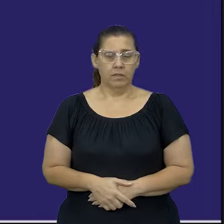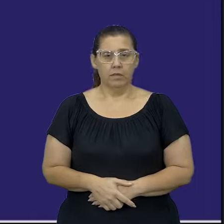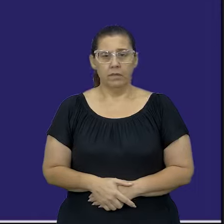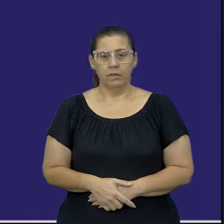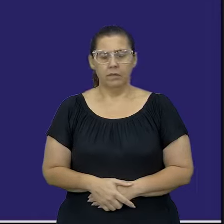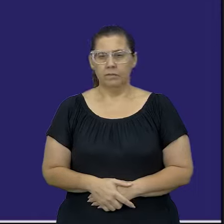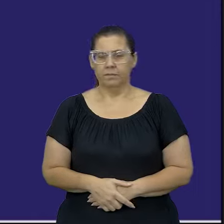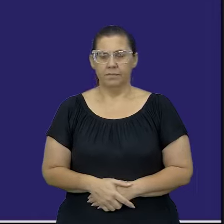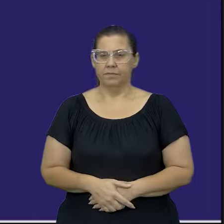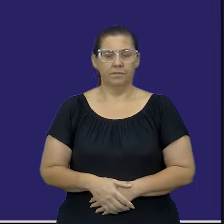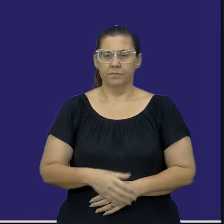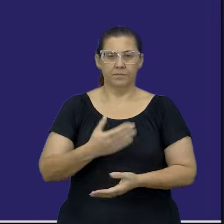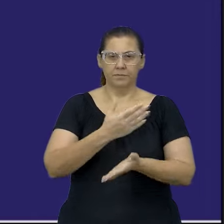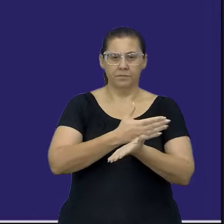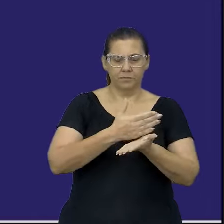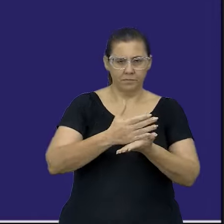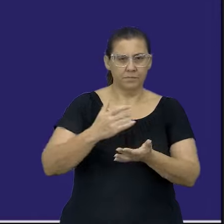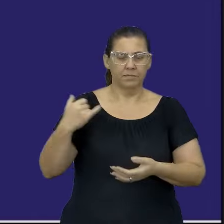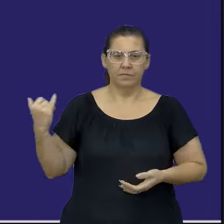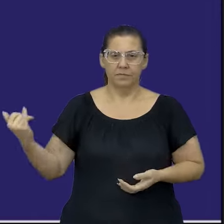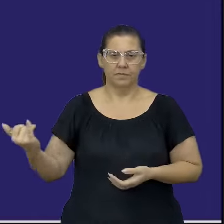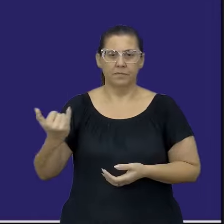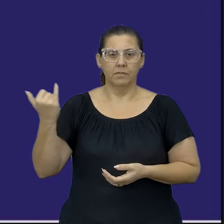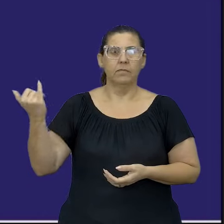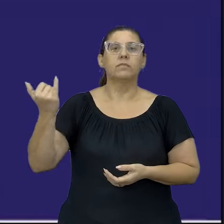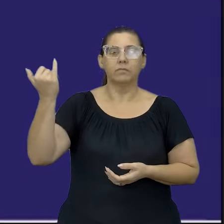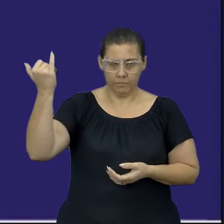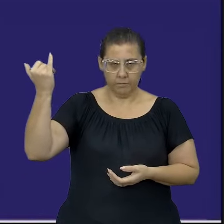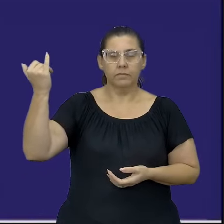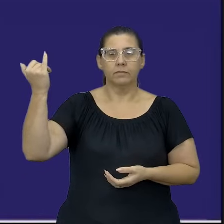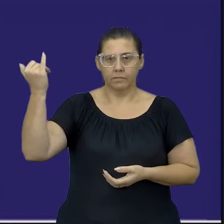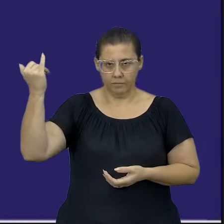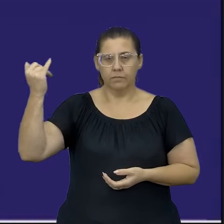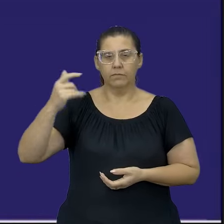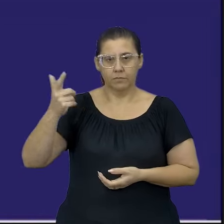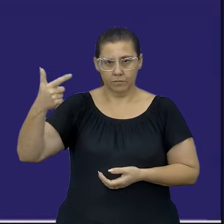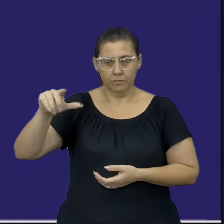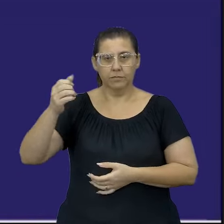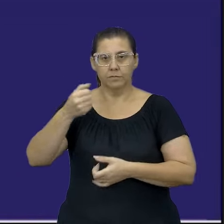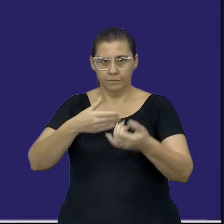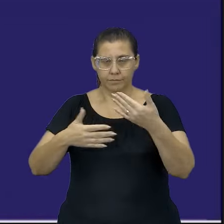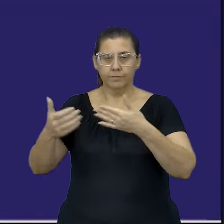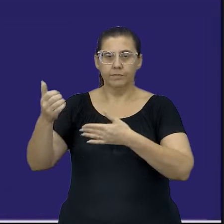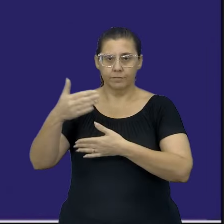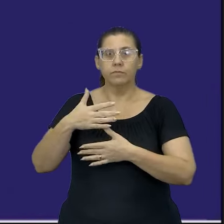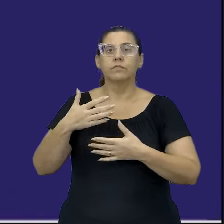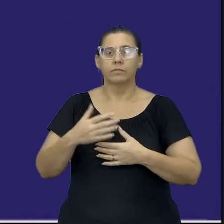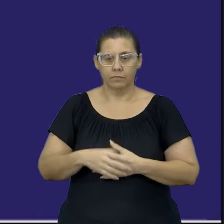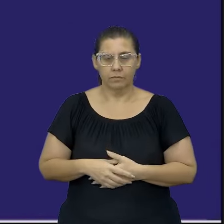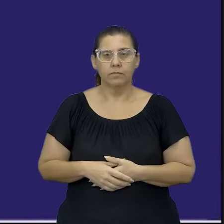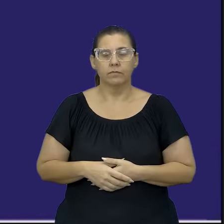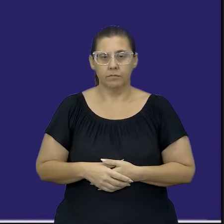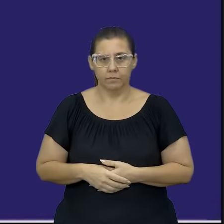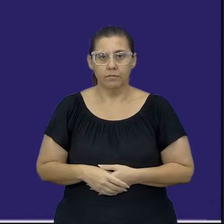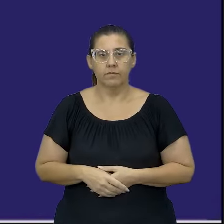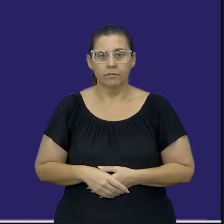Bom, para começar, acho importante, né, a gente trazer aqui para vocês no próximo slide